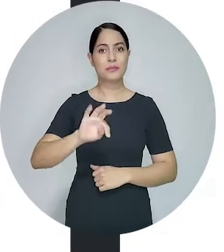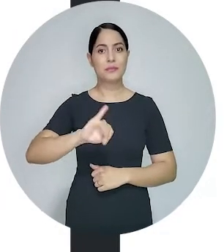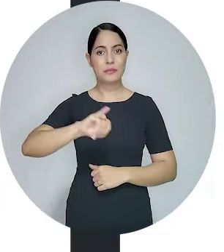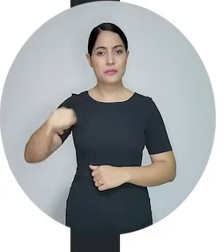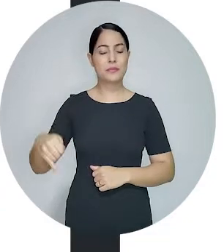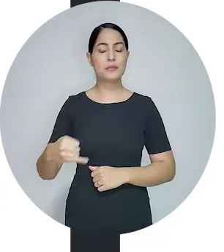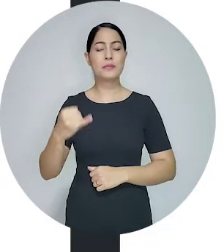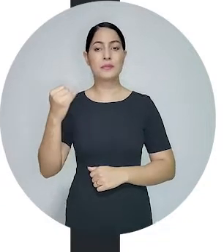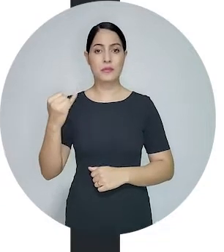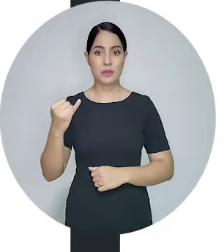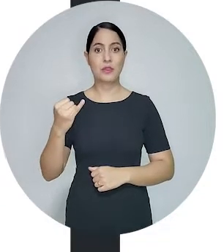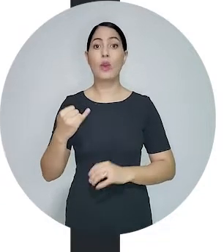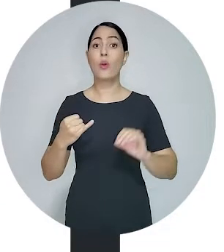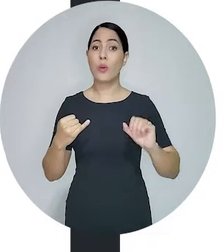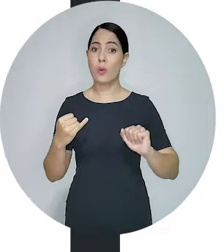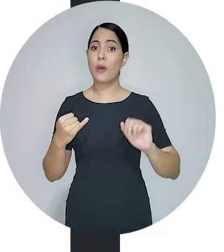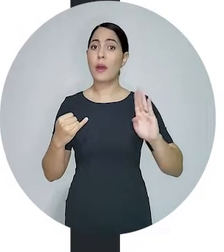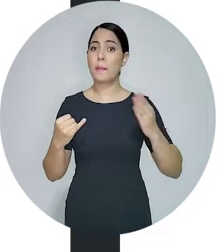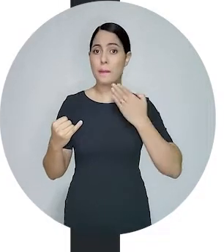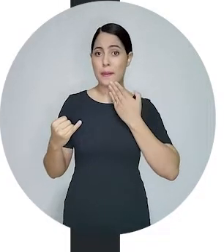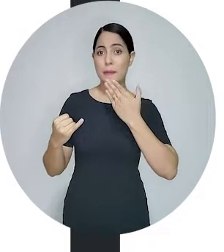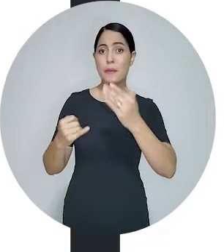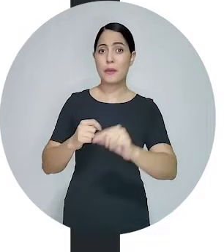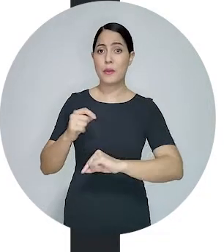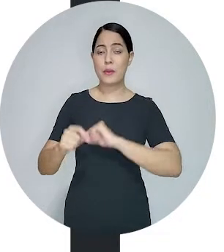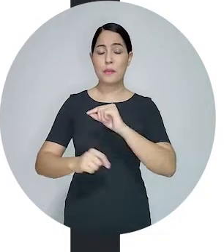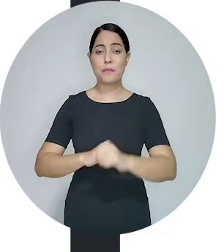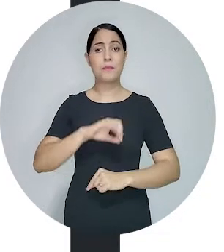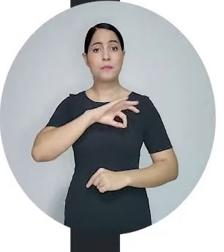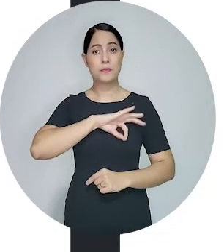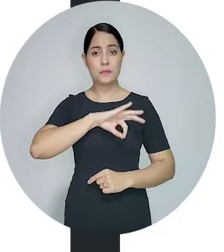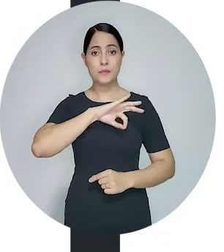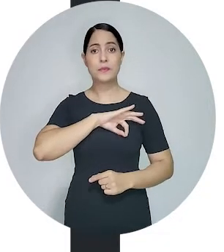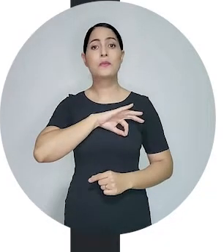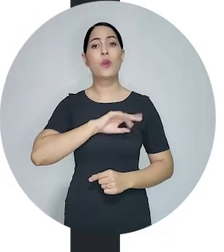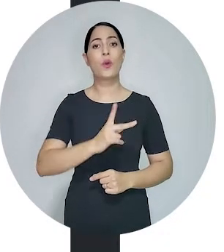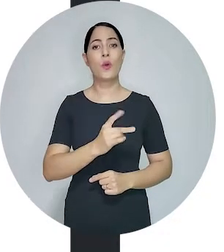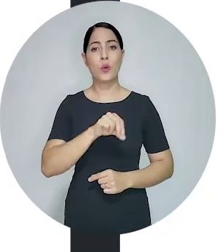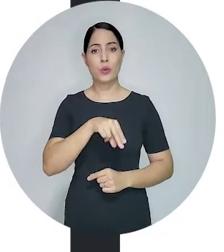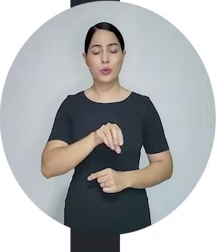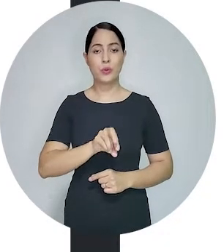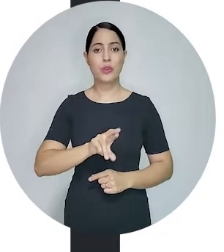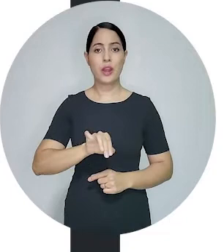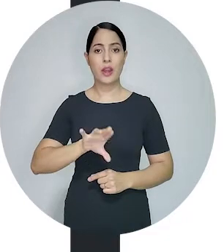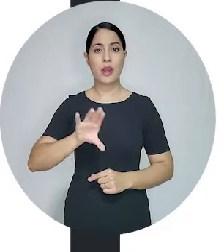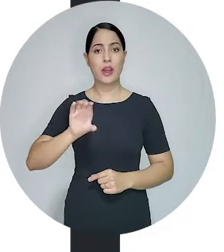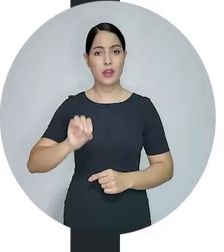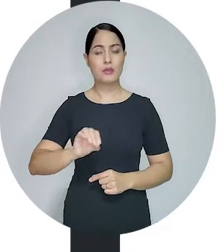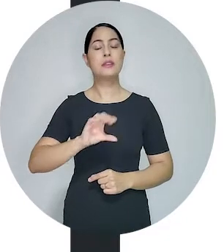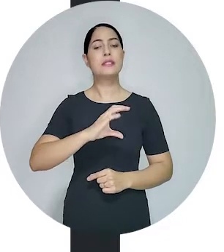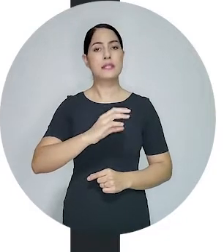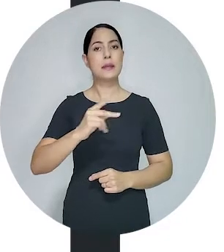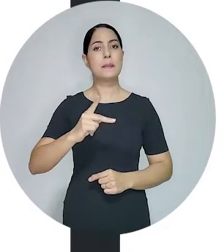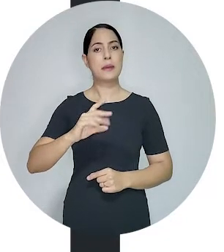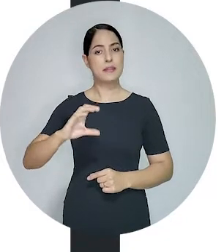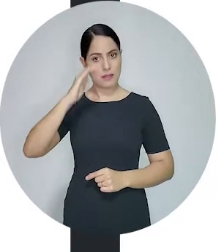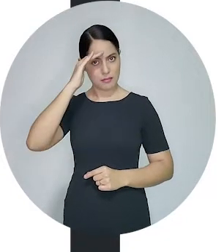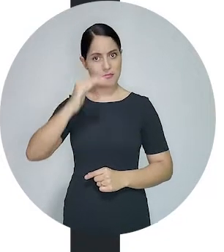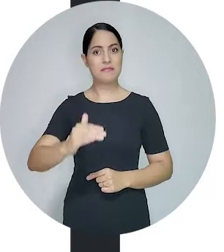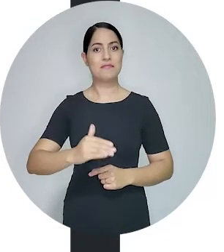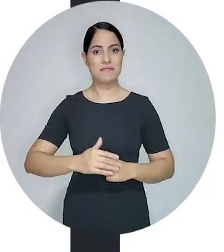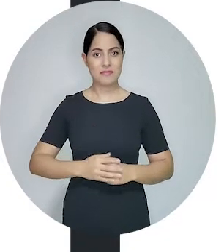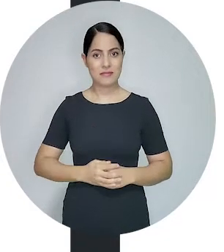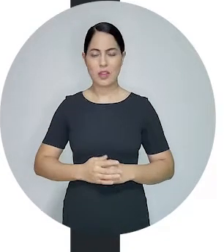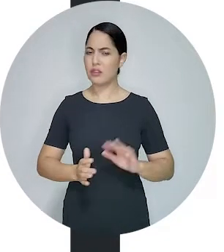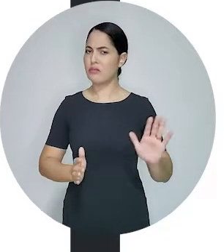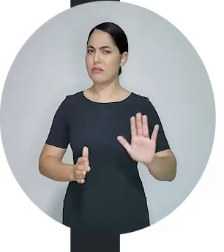de Justiça, que acolheu o requerimento da OAB para determinar a fixação dos honorários de sucumbência em obediência ao texto do novo